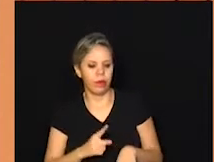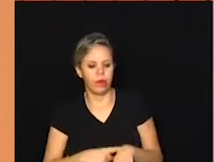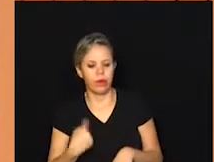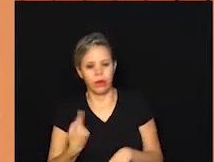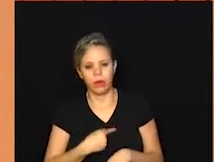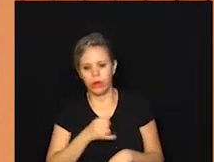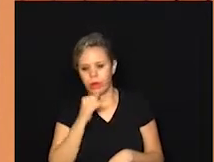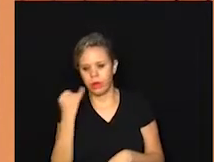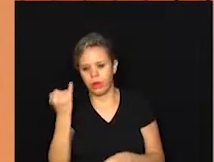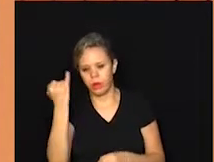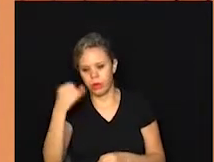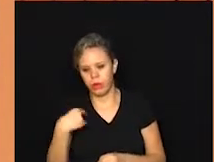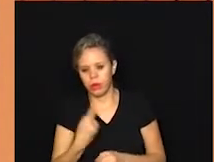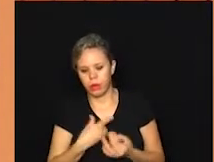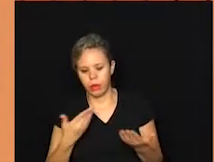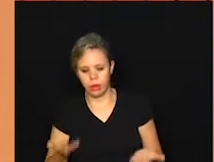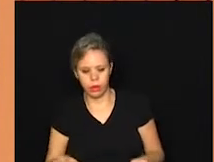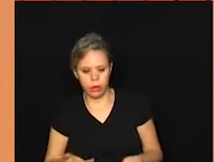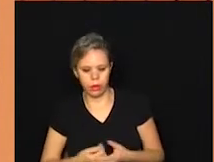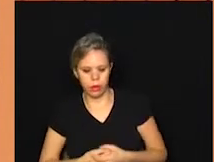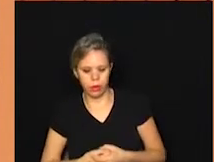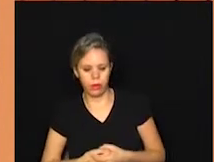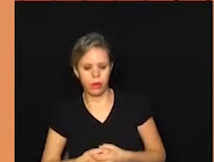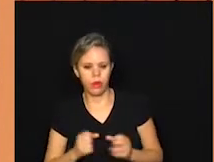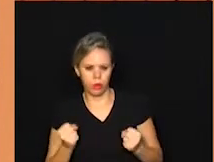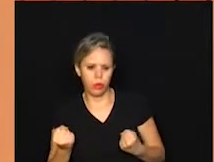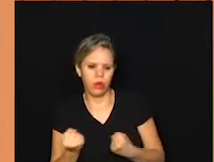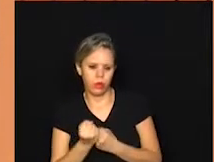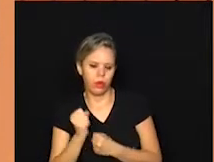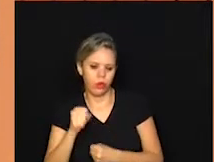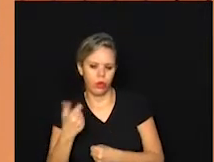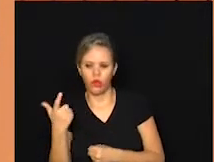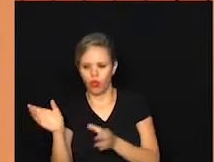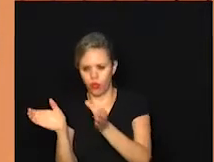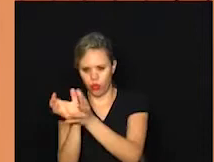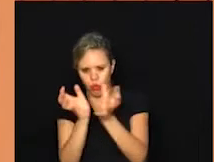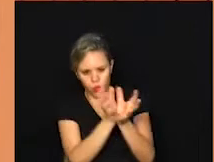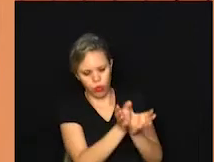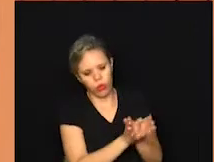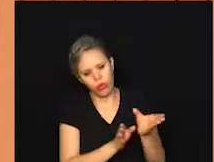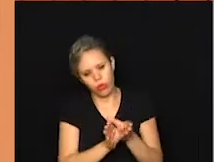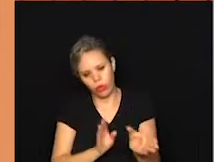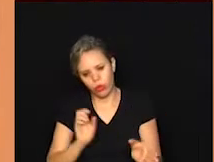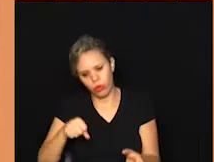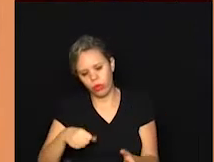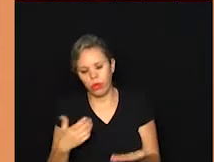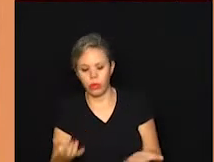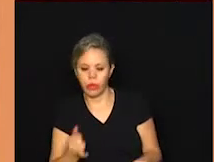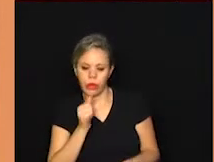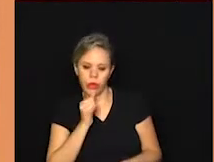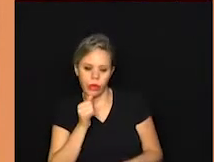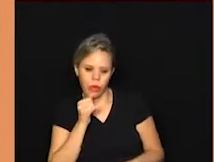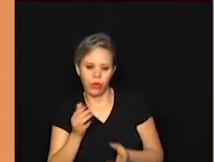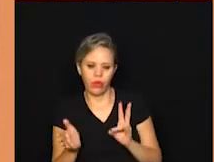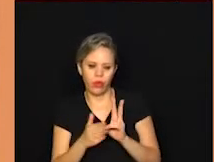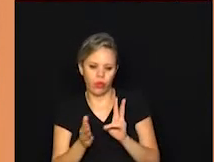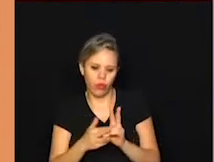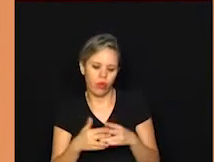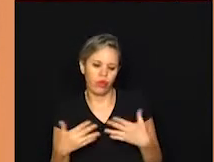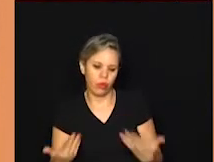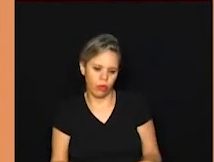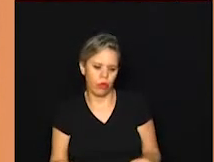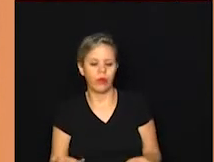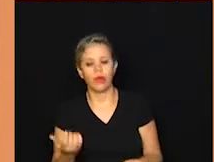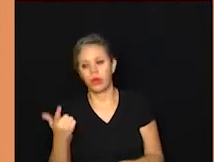é importante para a gente, podemos apoiar outros conselhos, sei lá, o conselho indígena e tudo mais,